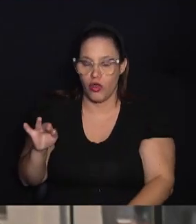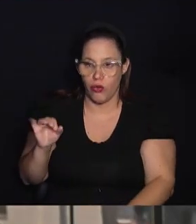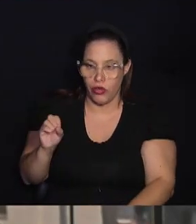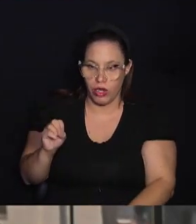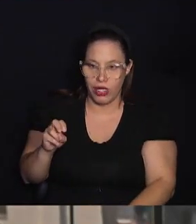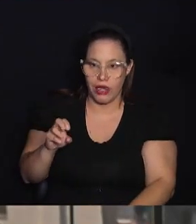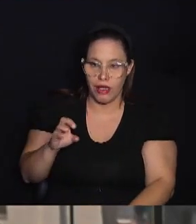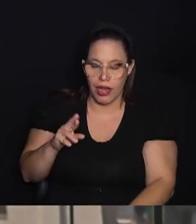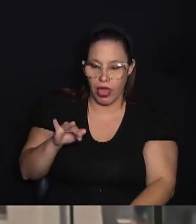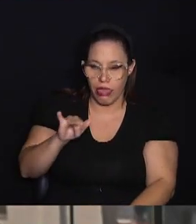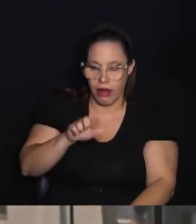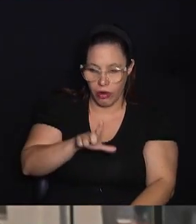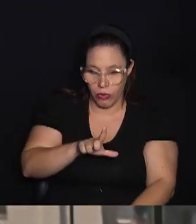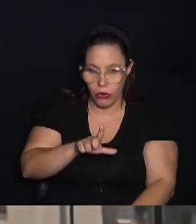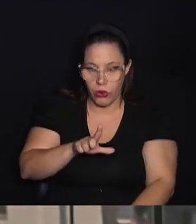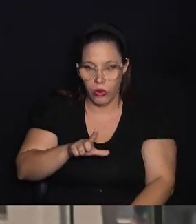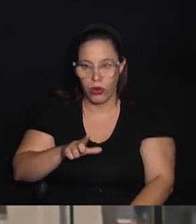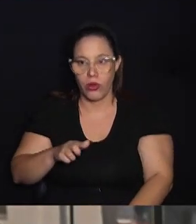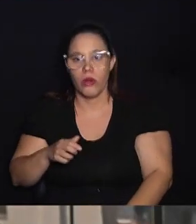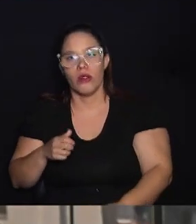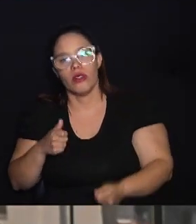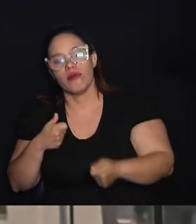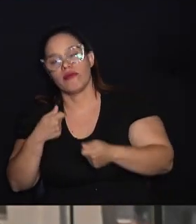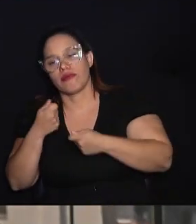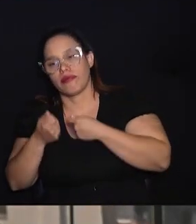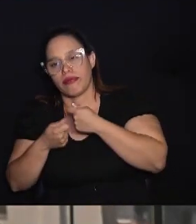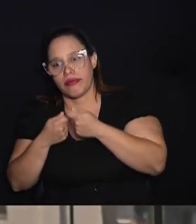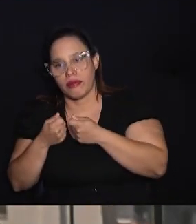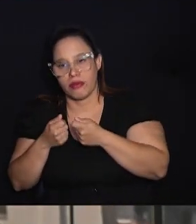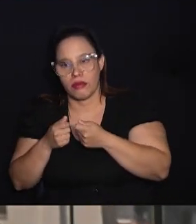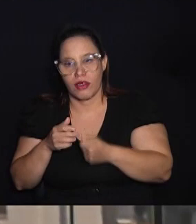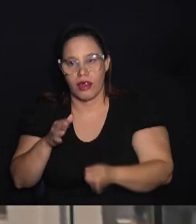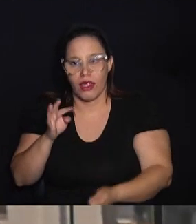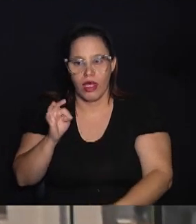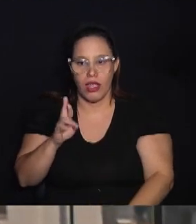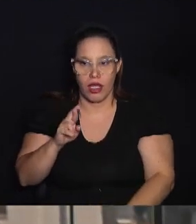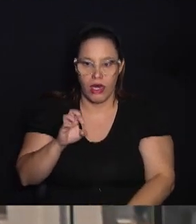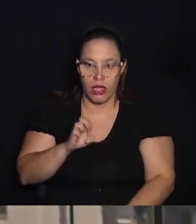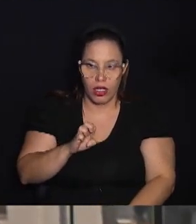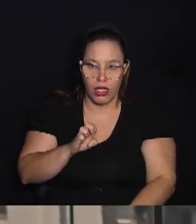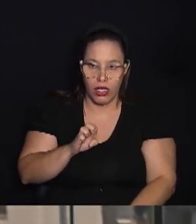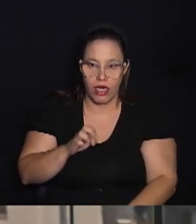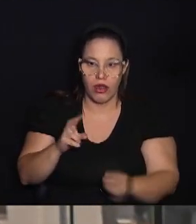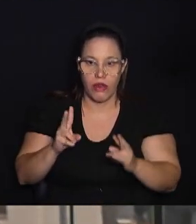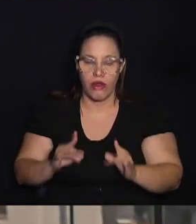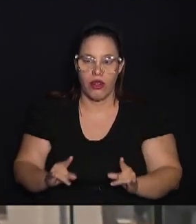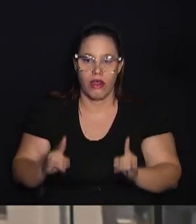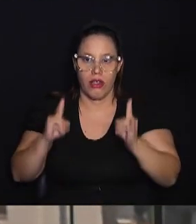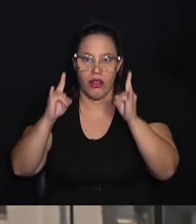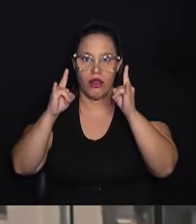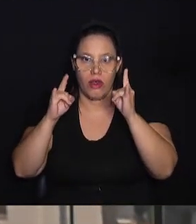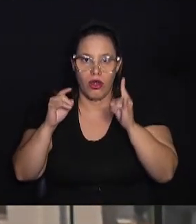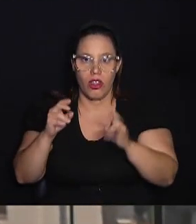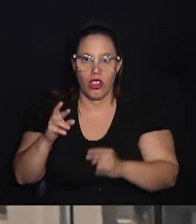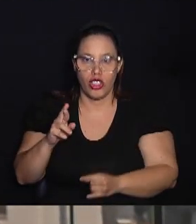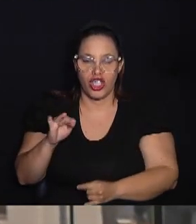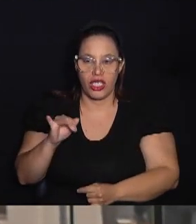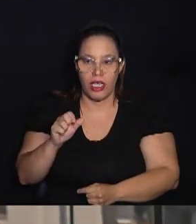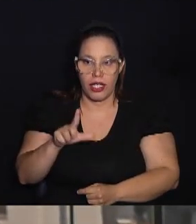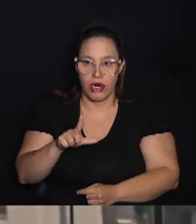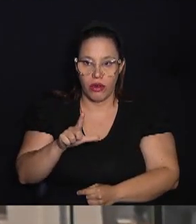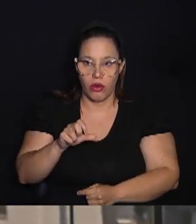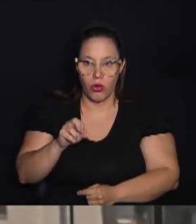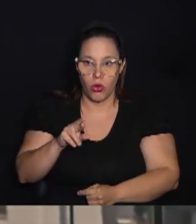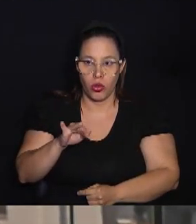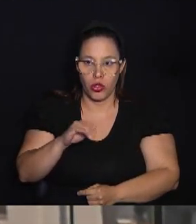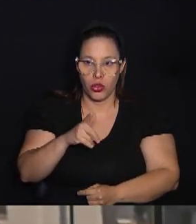Campinas de acordo com a assessoria de imprensa do TRE São Paulo o prédio da Rua General Osório vai abrigar